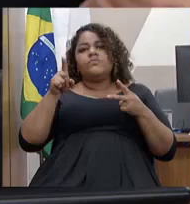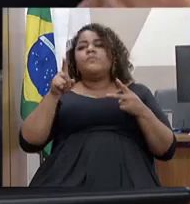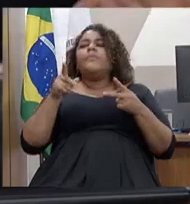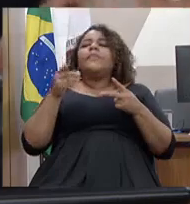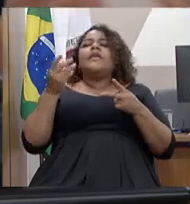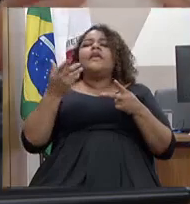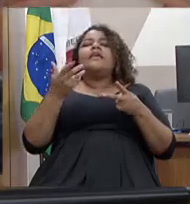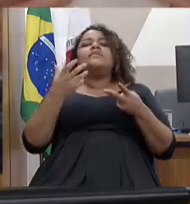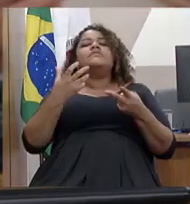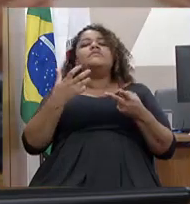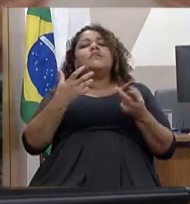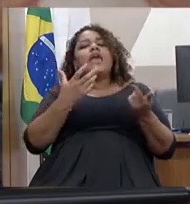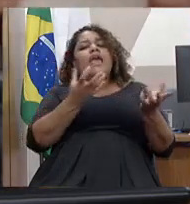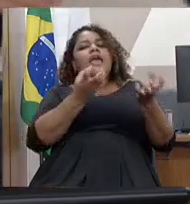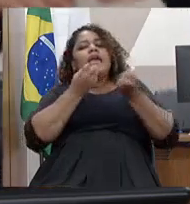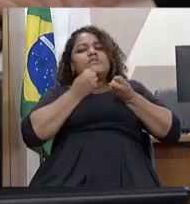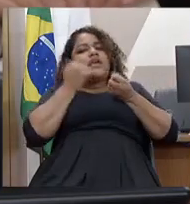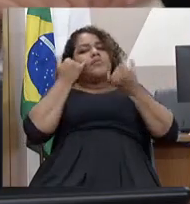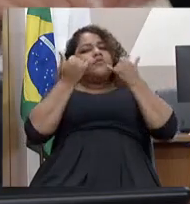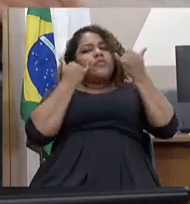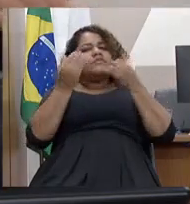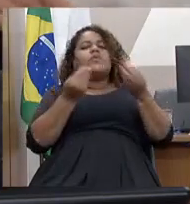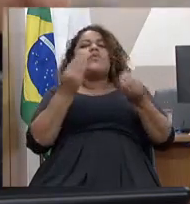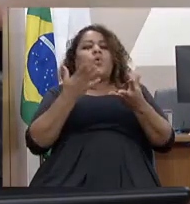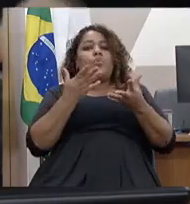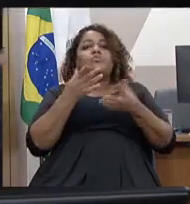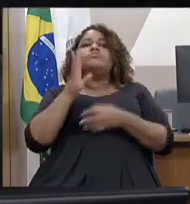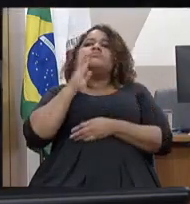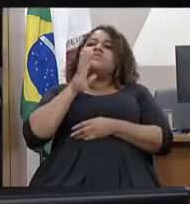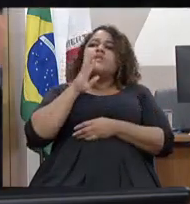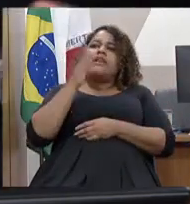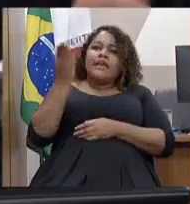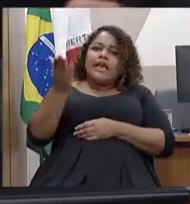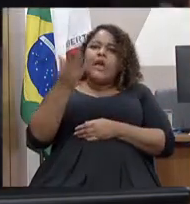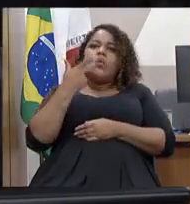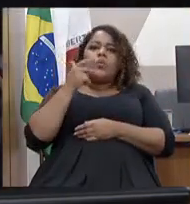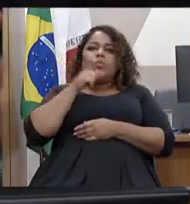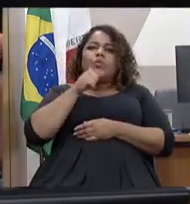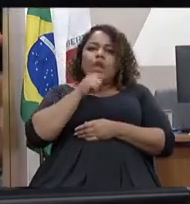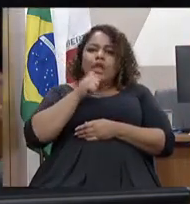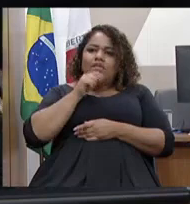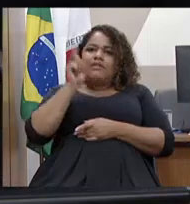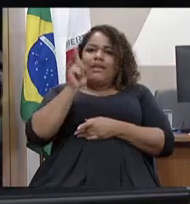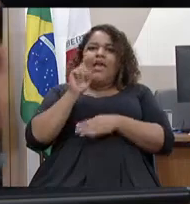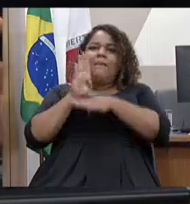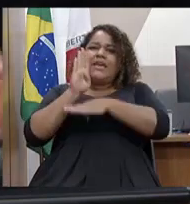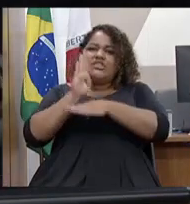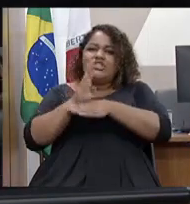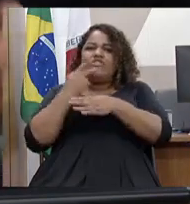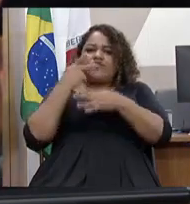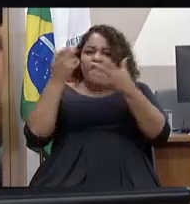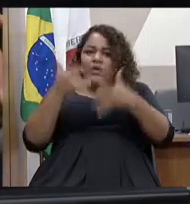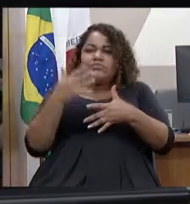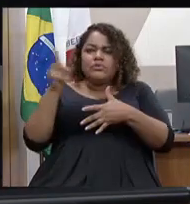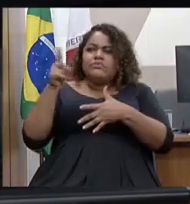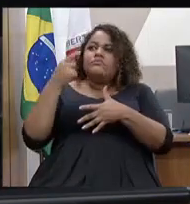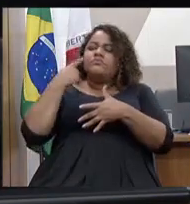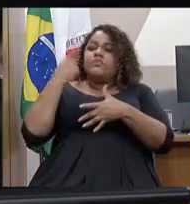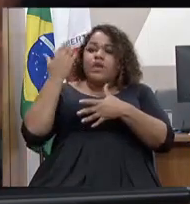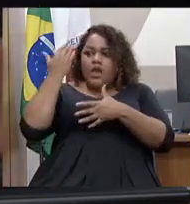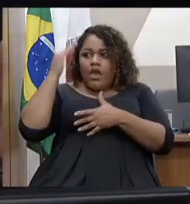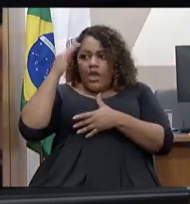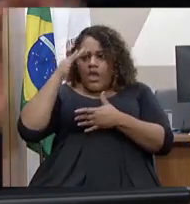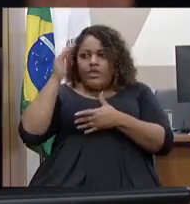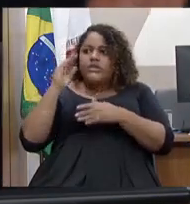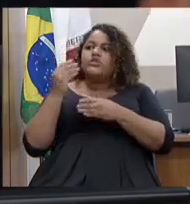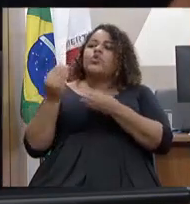falando conosco pessoal do Estado falando conosco E como joga a luz sobre as condições de trabalho de saúde de segurança para